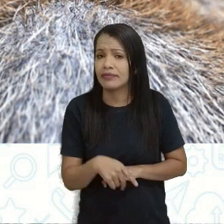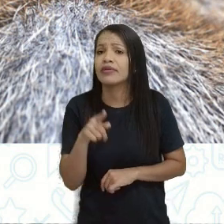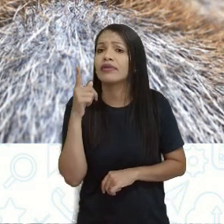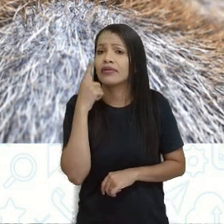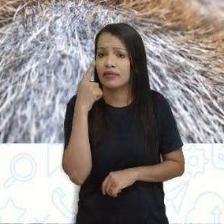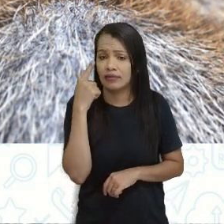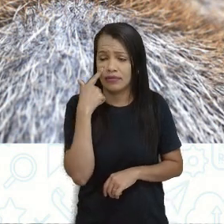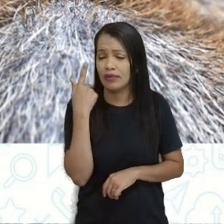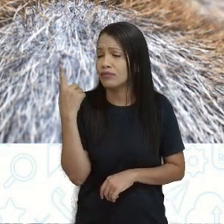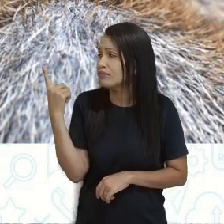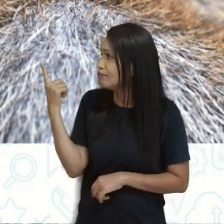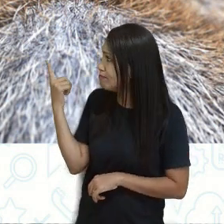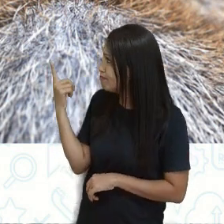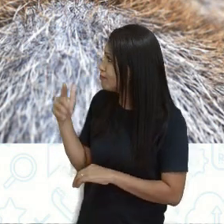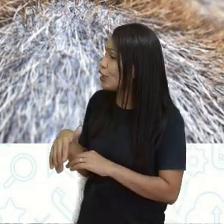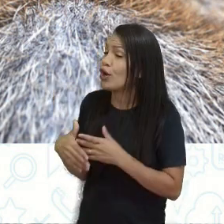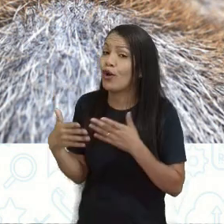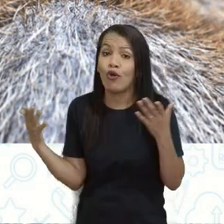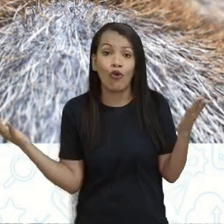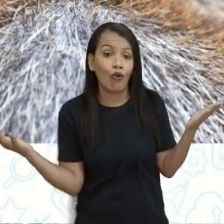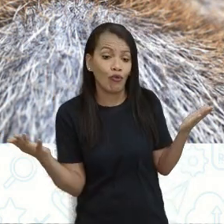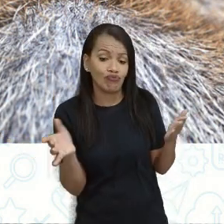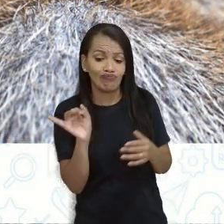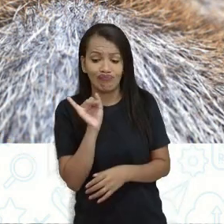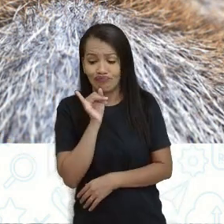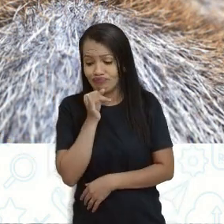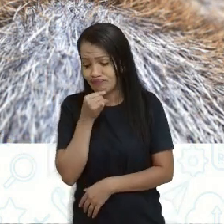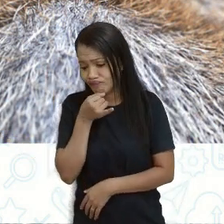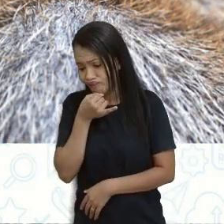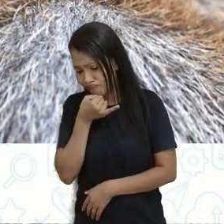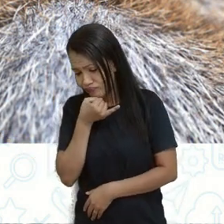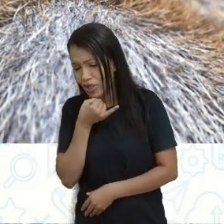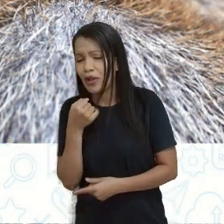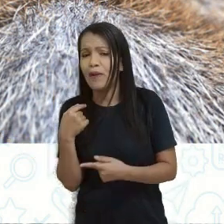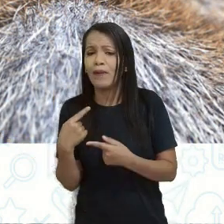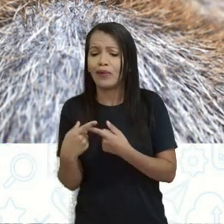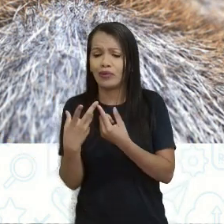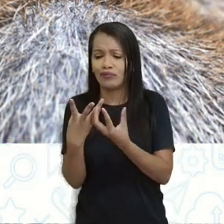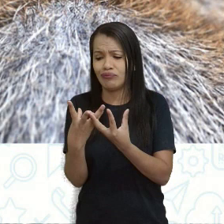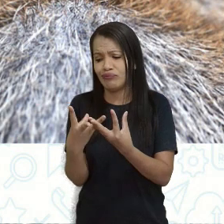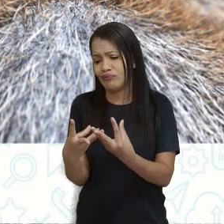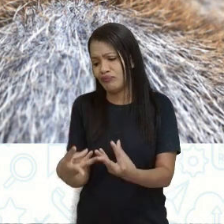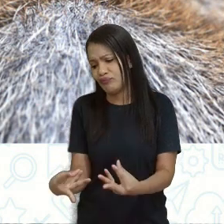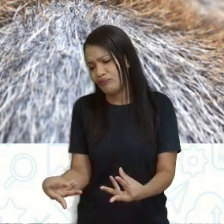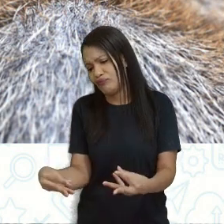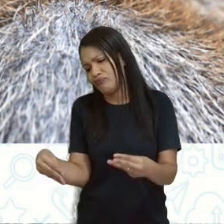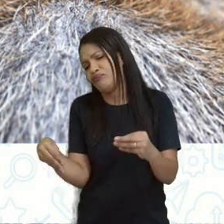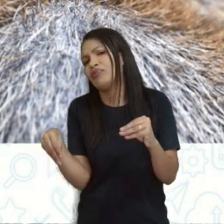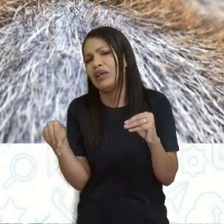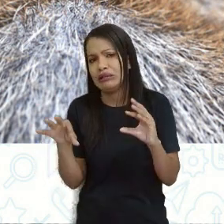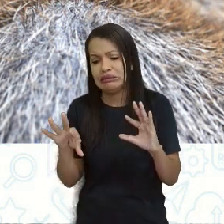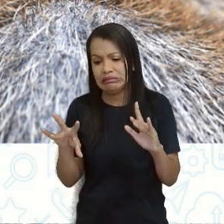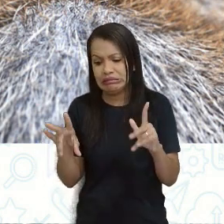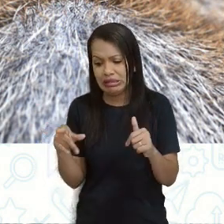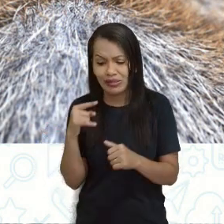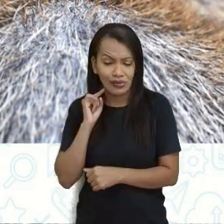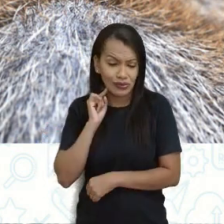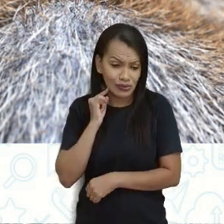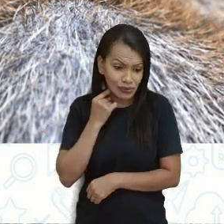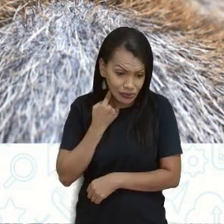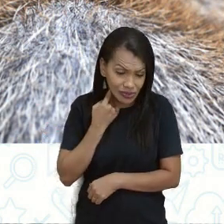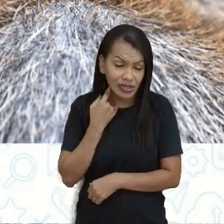No rio, e hoje em dia, infelizmente, por conta dessa degradação, né, por conta de toda a poluição que o